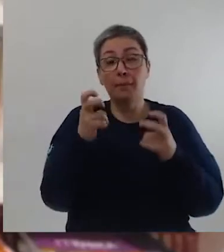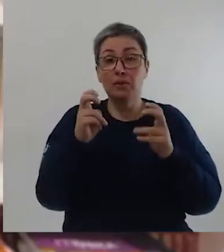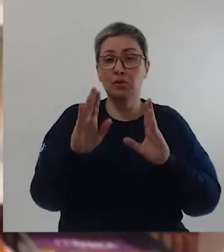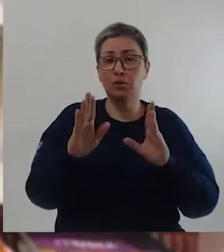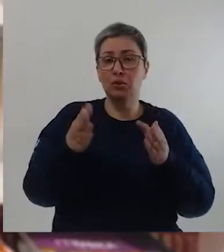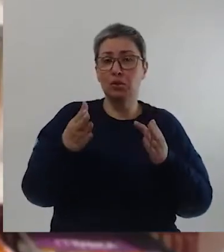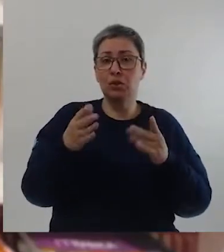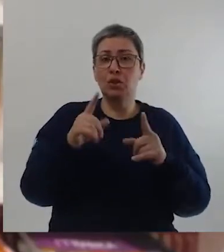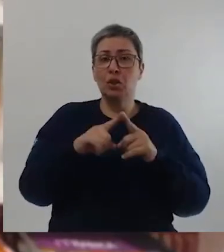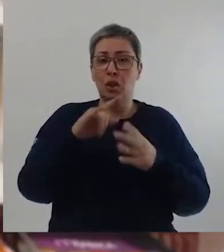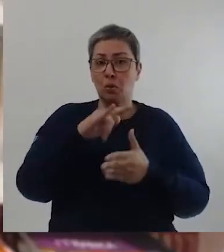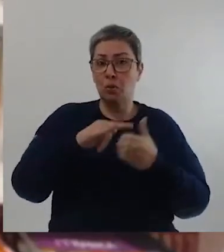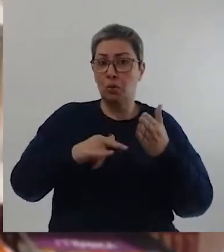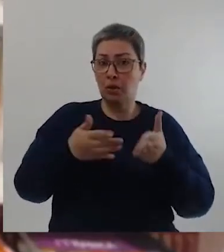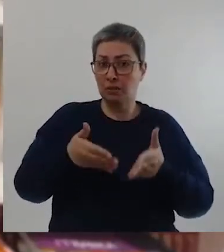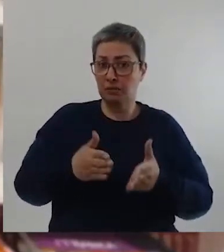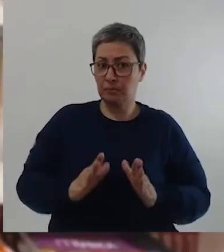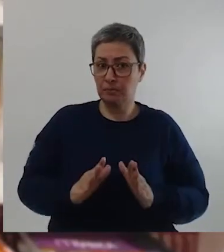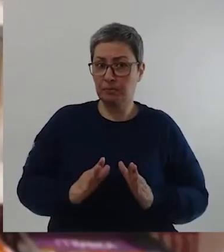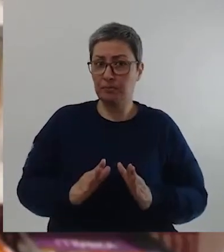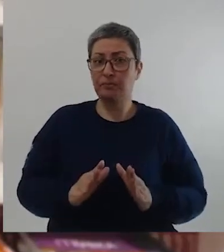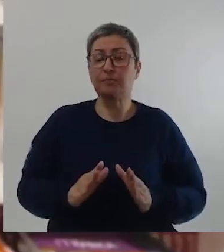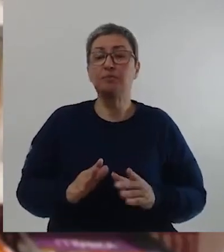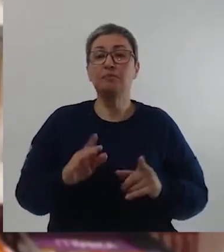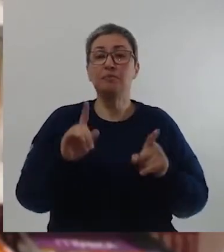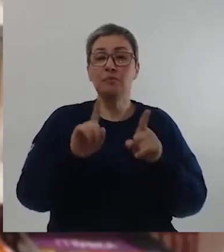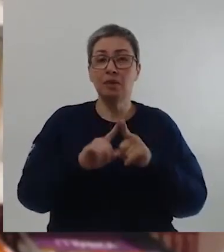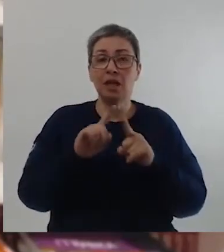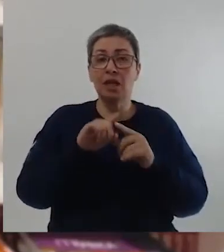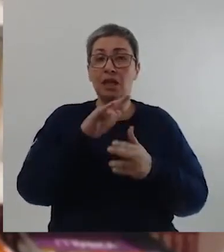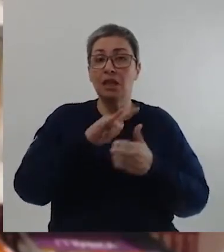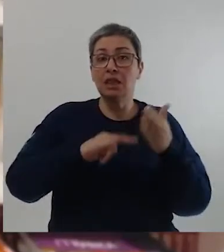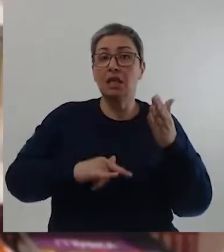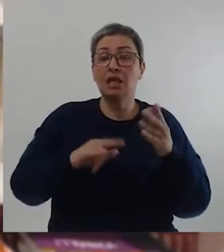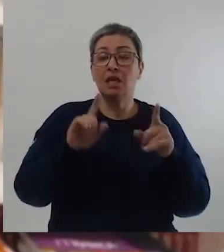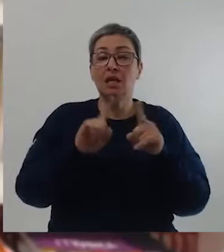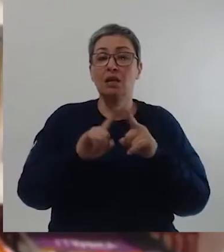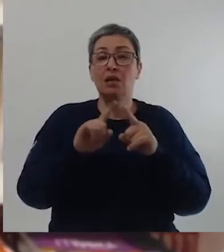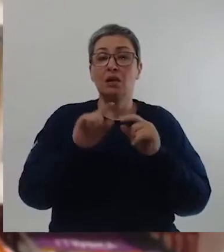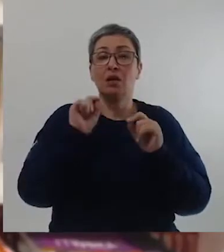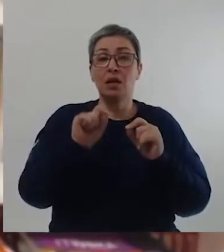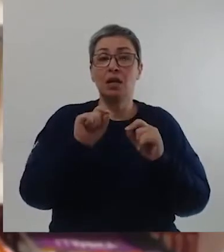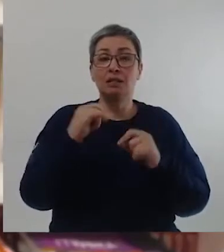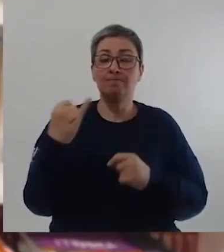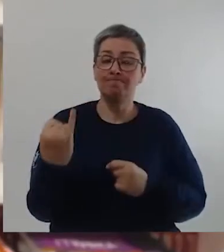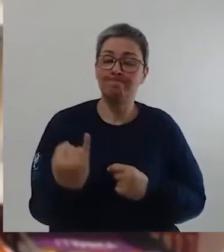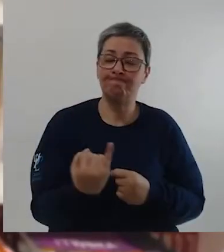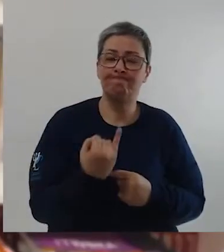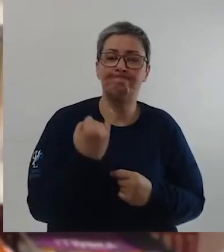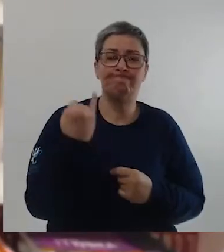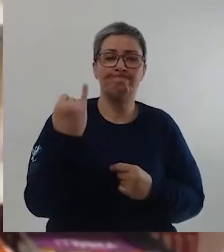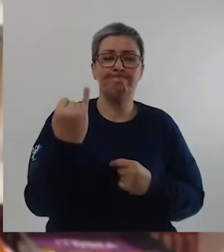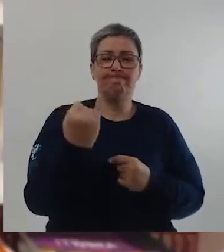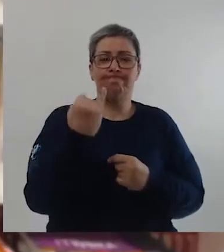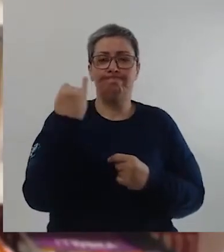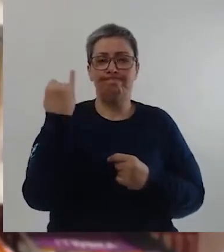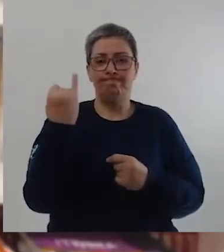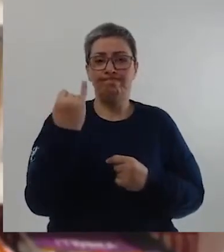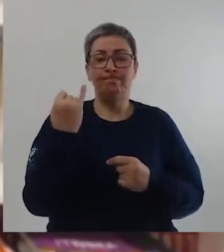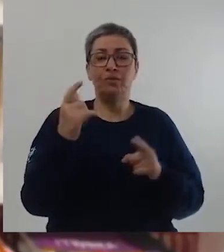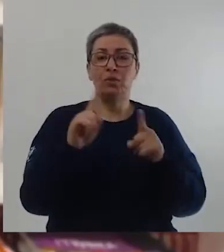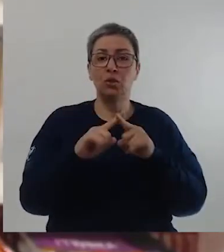percebemos a certidão de nascimento é um documento importantíssimo